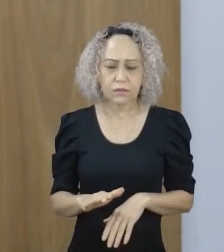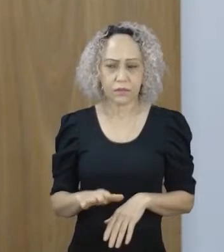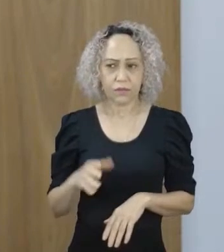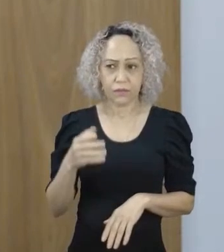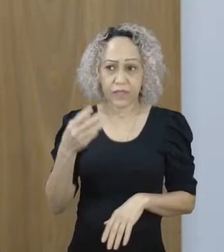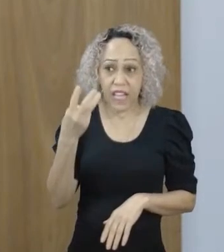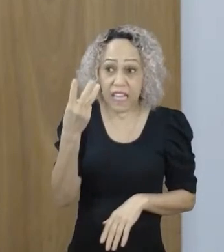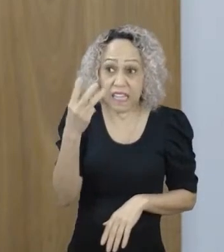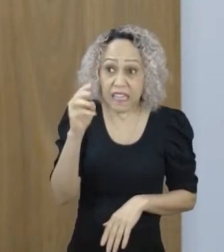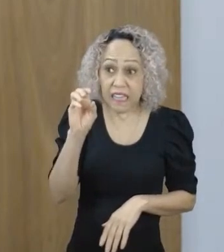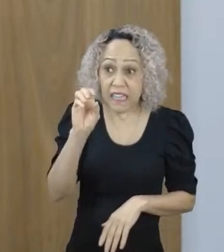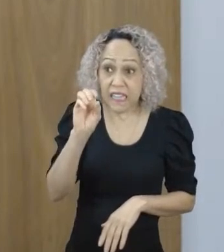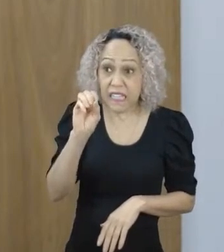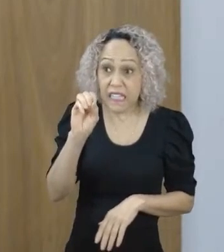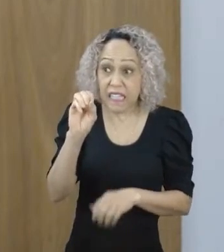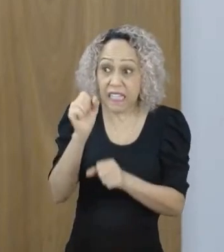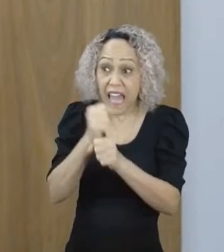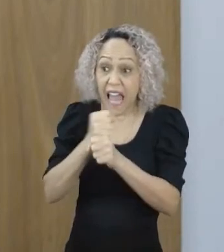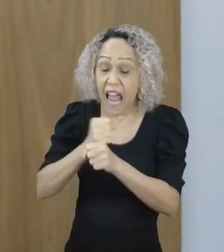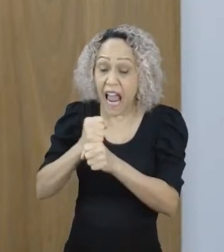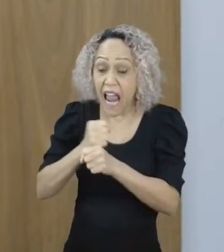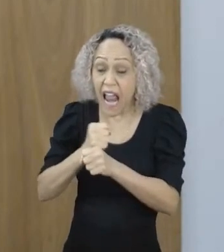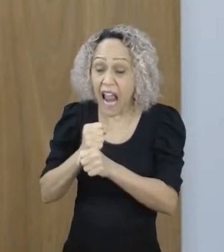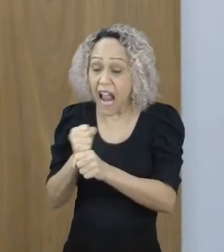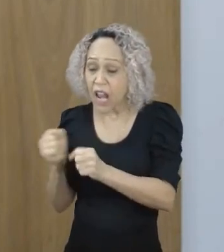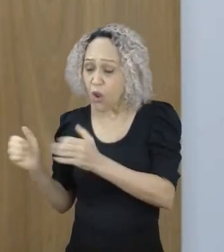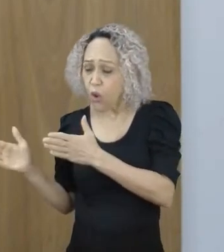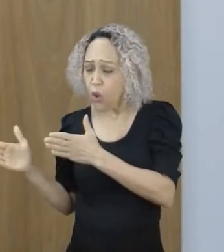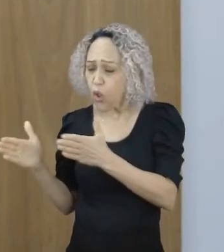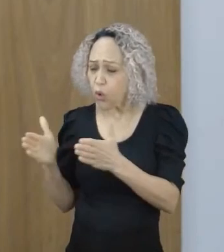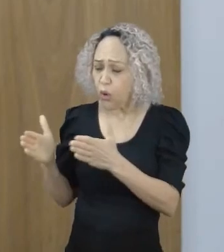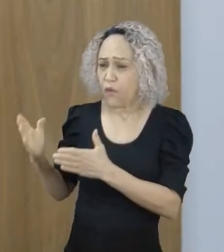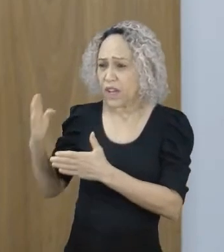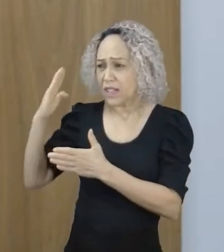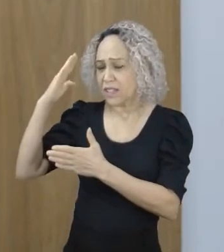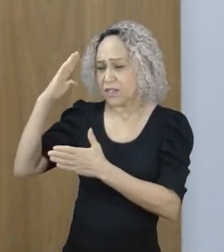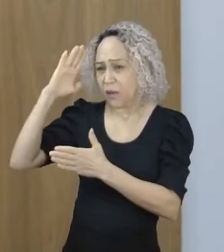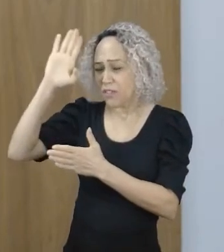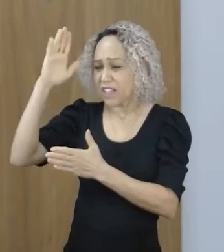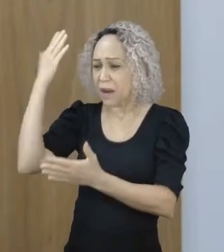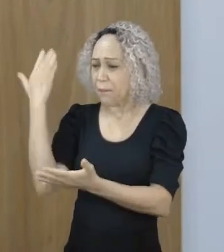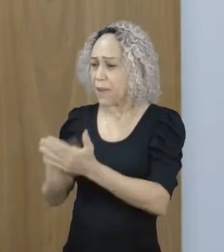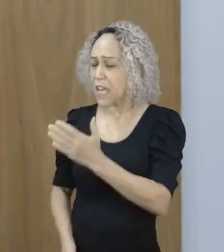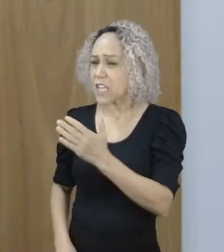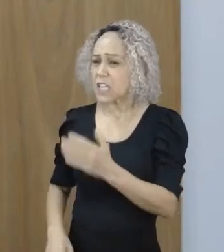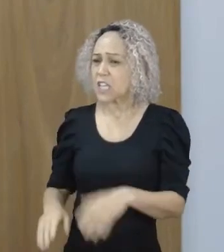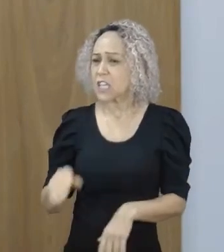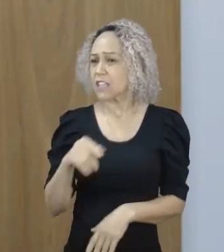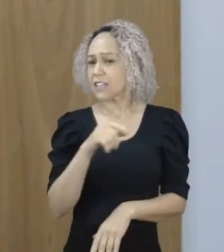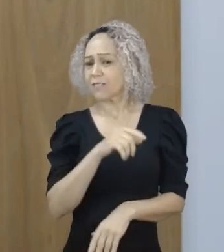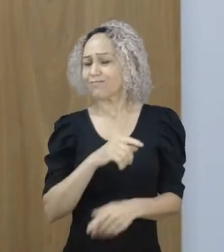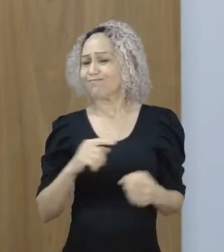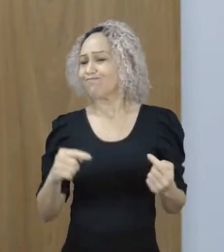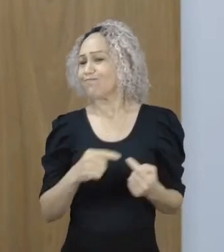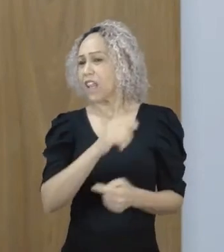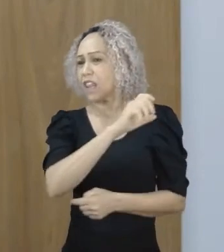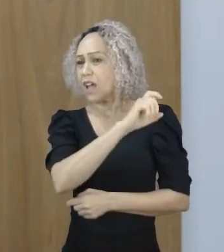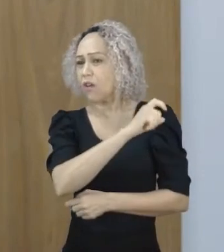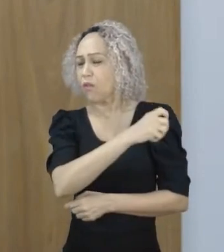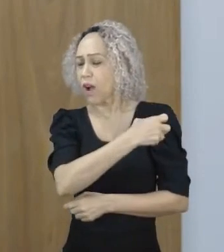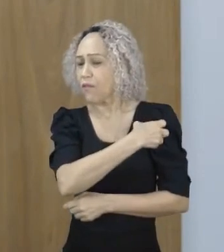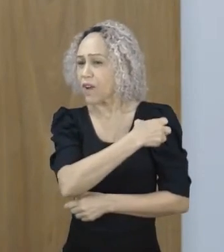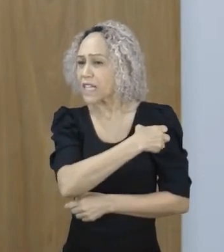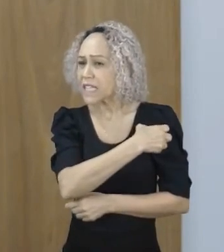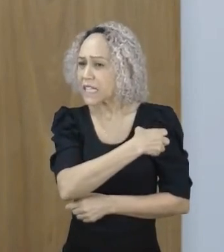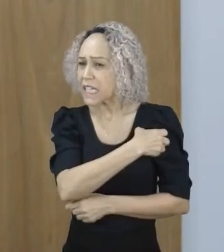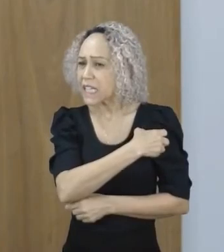repetir, 30 anos perdidos. Retrocesso. As coberturas vacinais no Brasil retroagiram